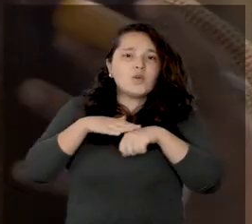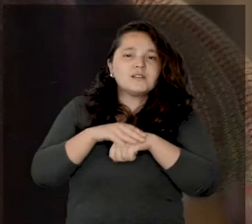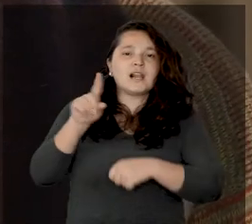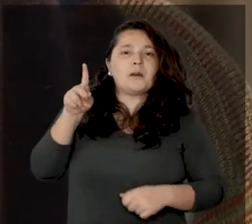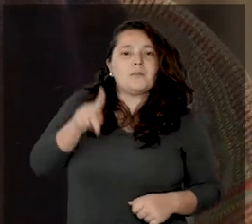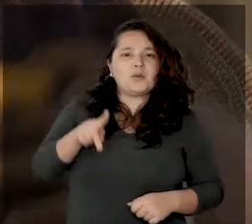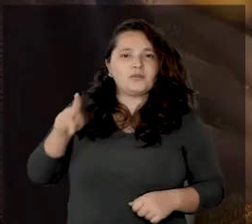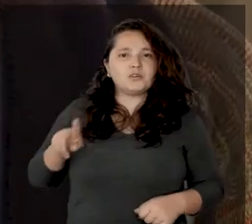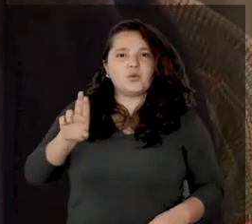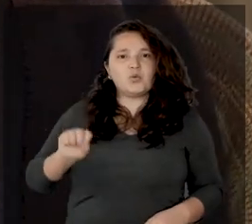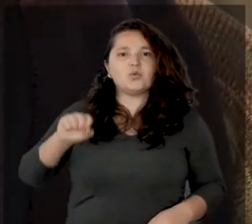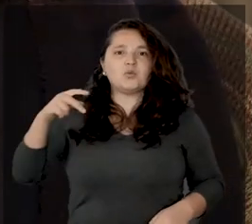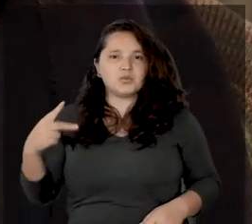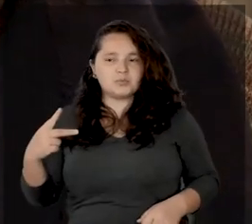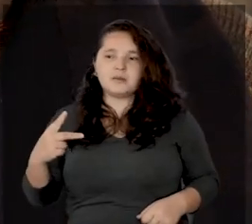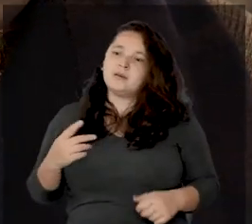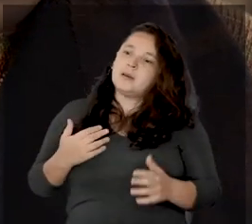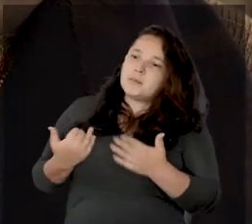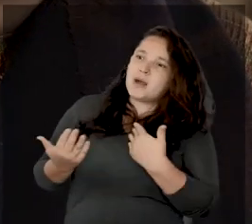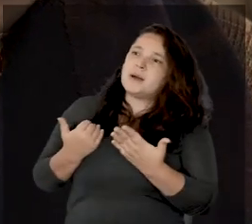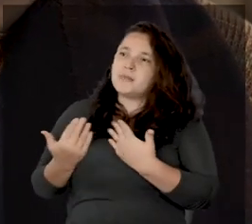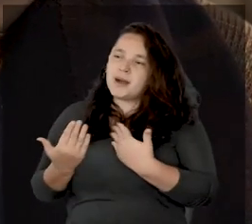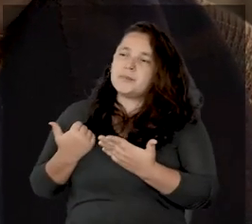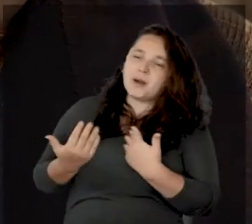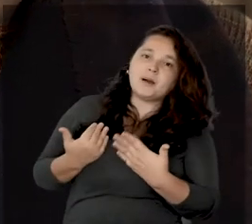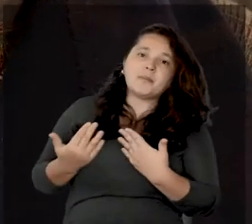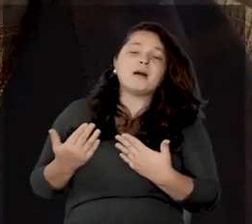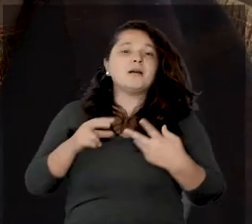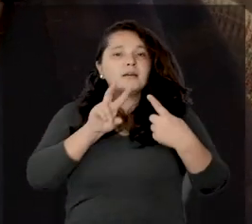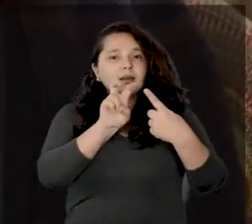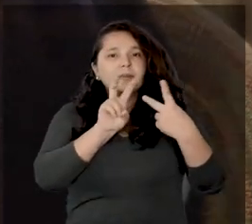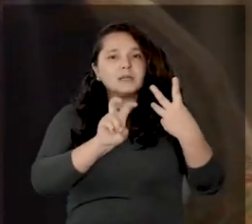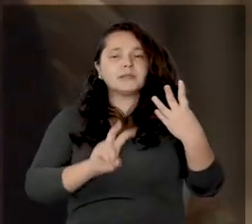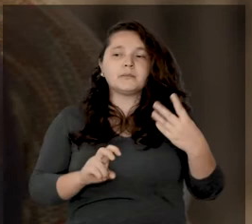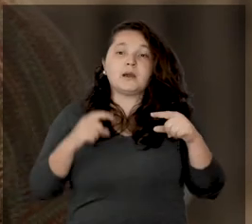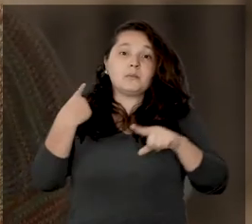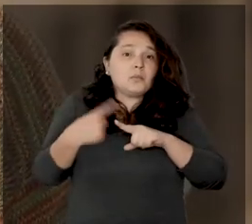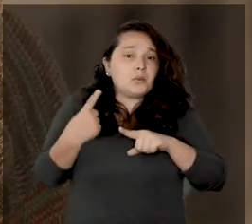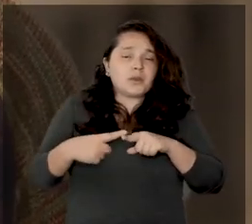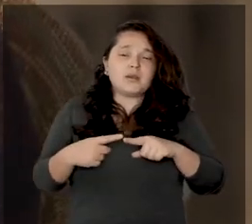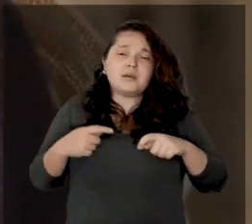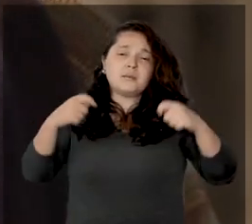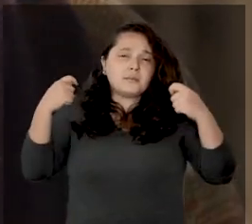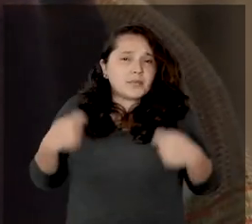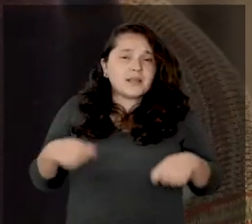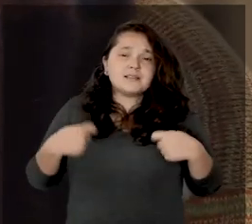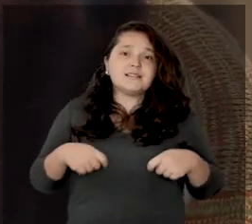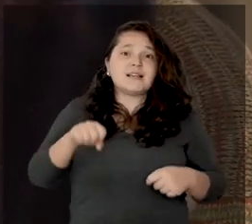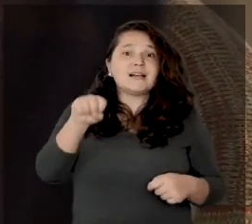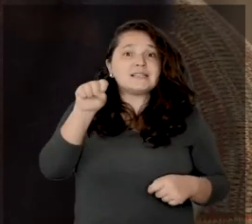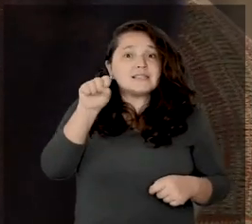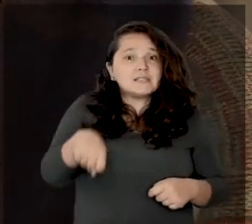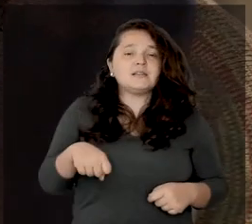várias questões, né? Porque a gente também precisa, né, estar acompanhando aqueles alunos lá,